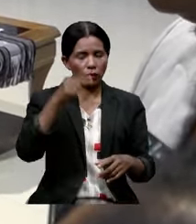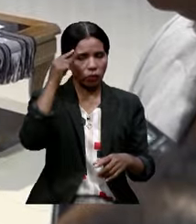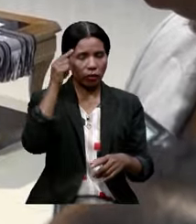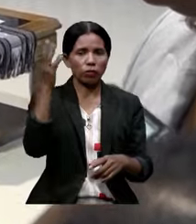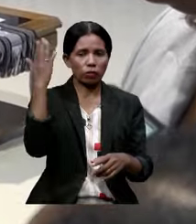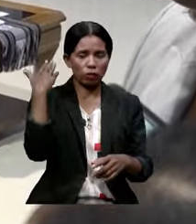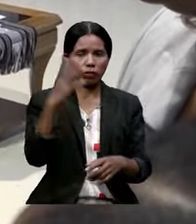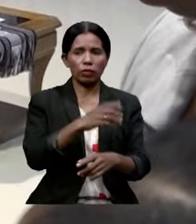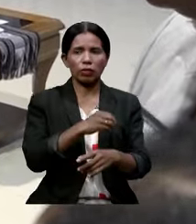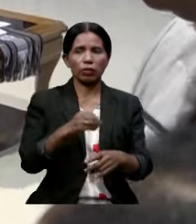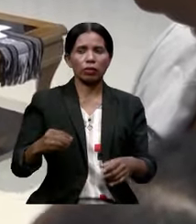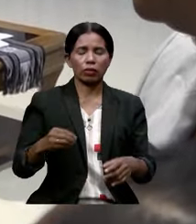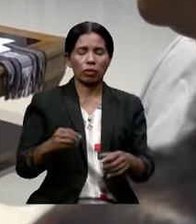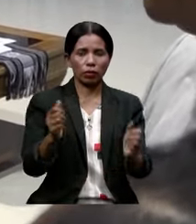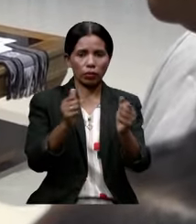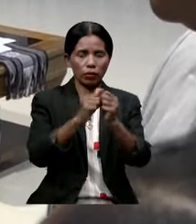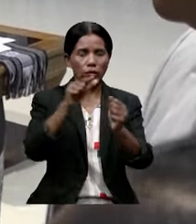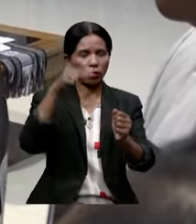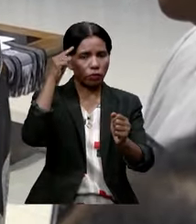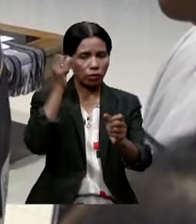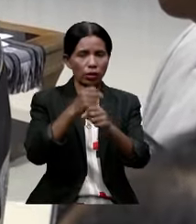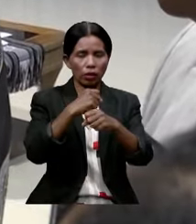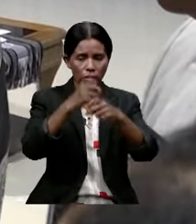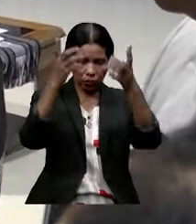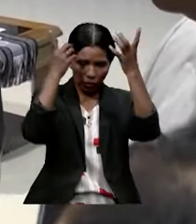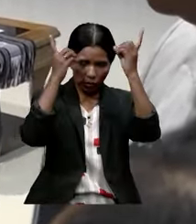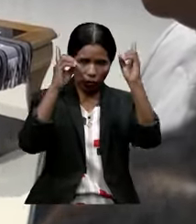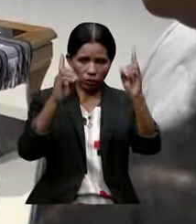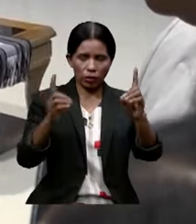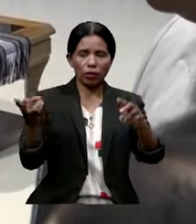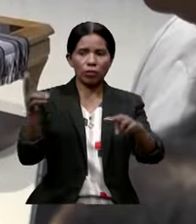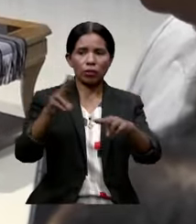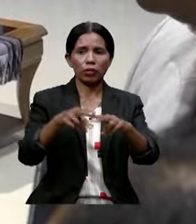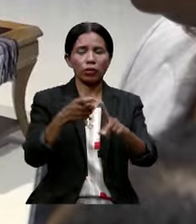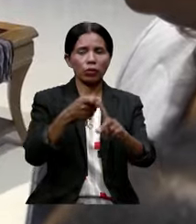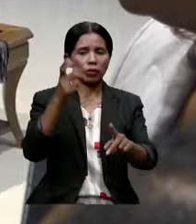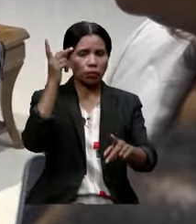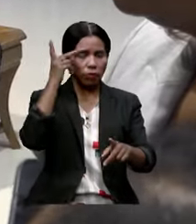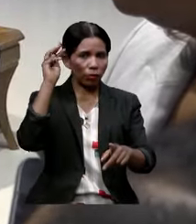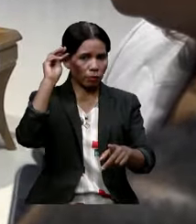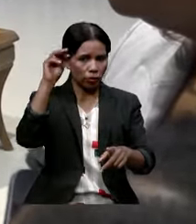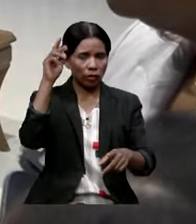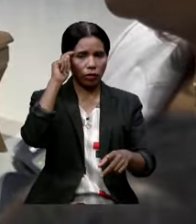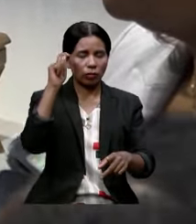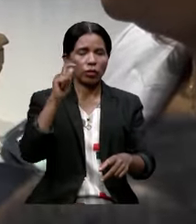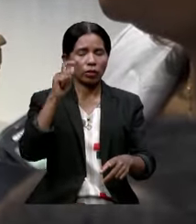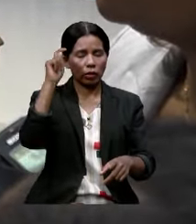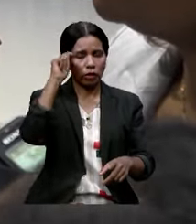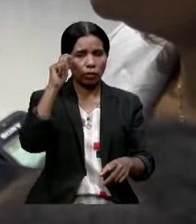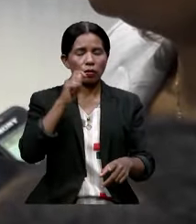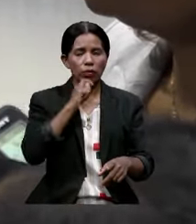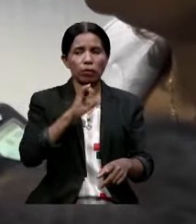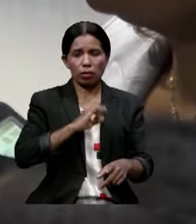anterior, estava o governo, ralou tinha uma decisão, um momento avançado, liu o primeiro-ministro tal na rua, e ao Rossi, e